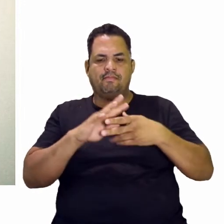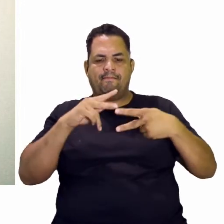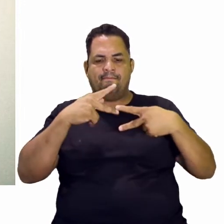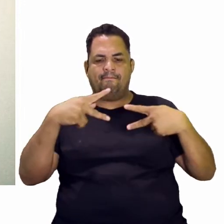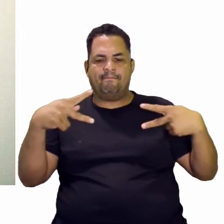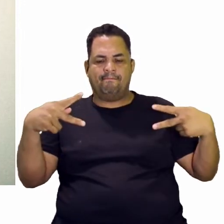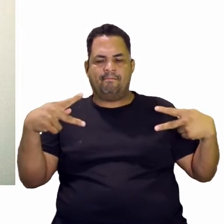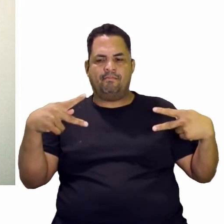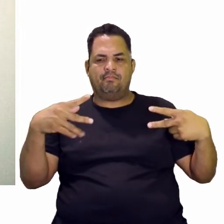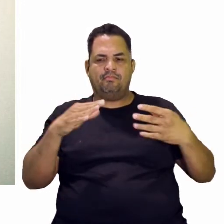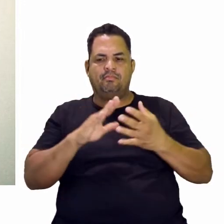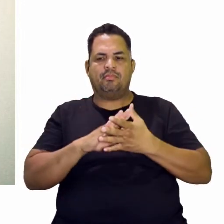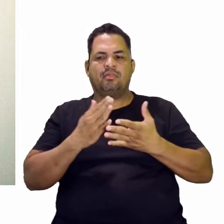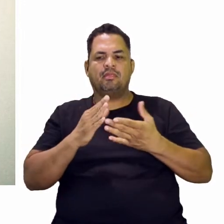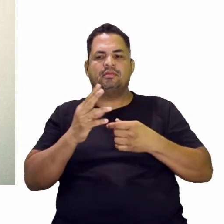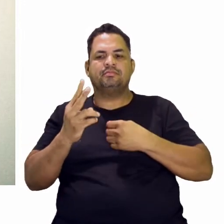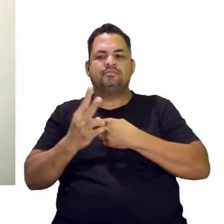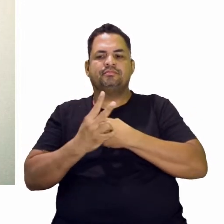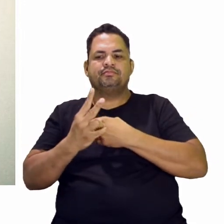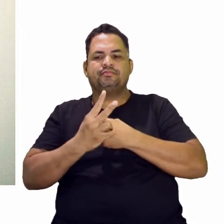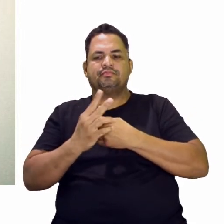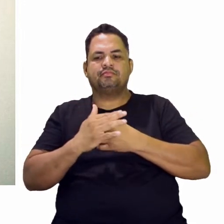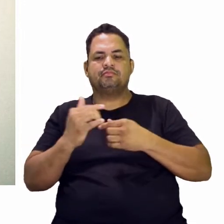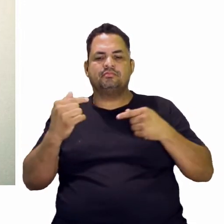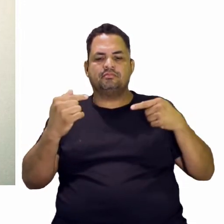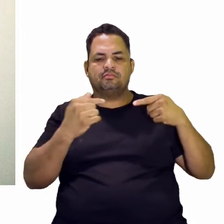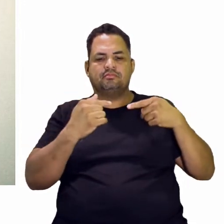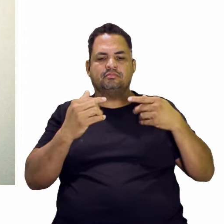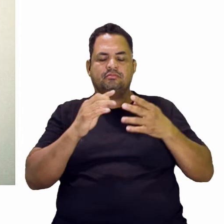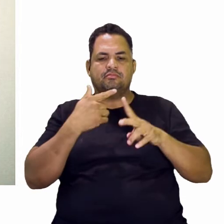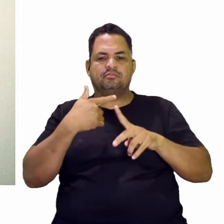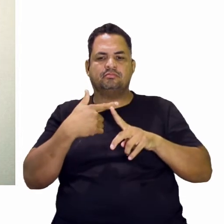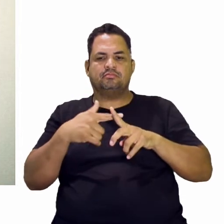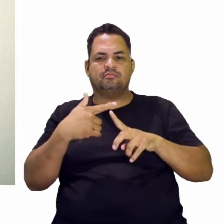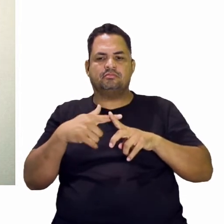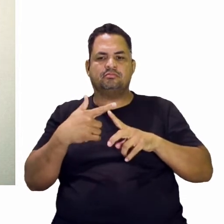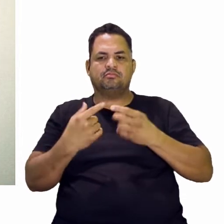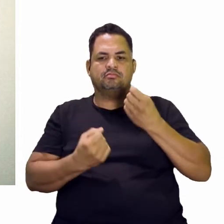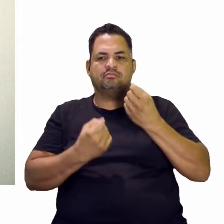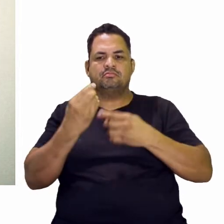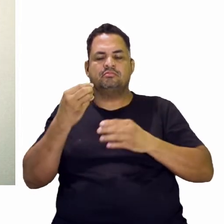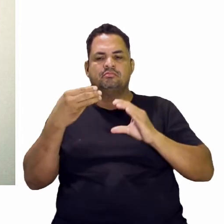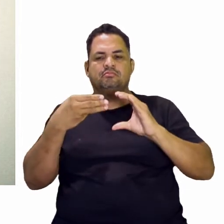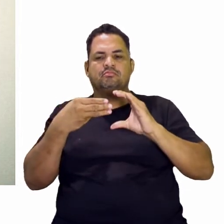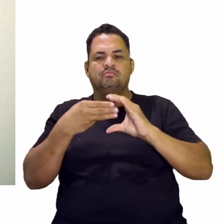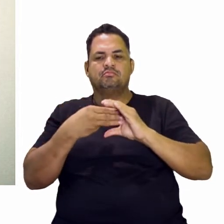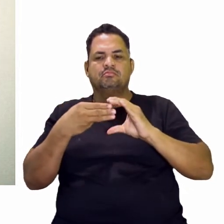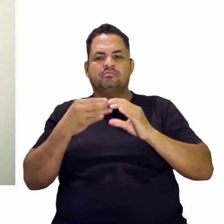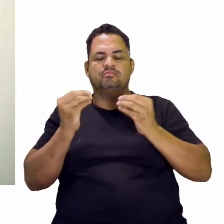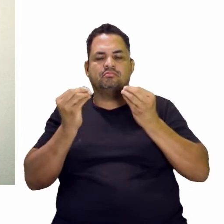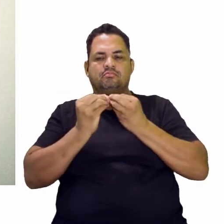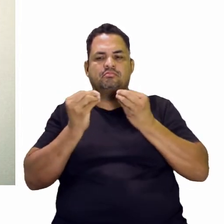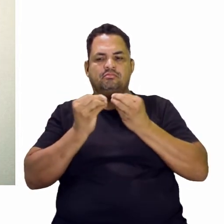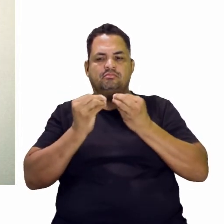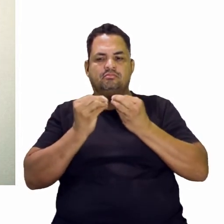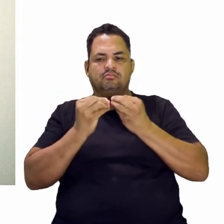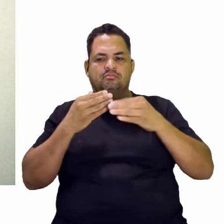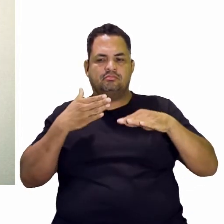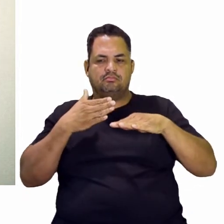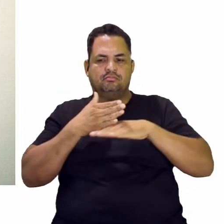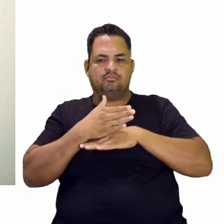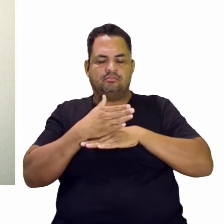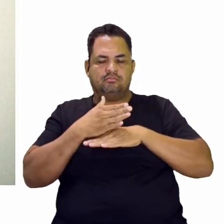proteínas intramembranosas, proteínas que vão pegar de um lado a outro, porque algumas moléculas que vão atravessar a membrana plasmática,